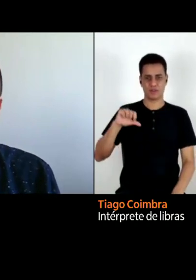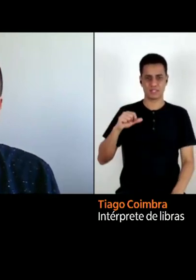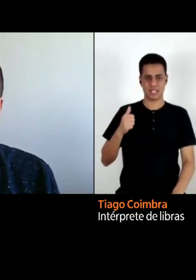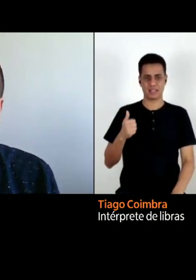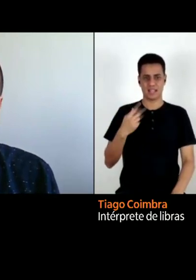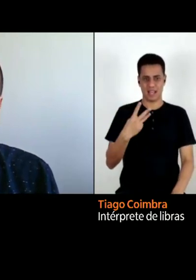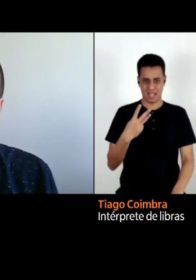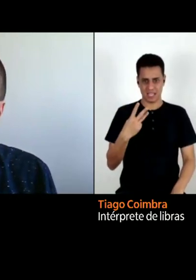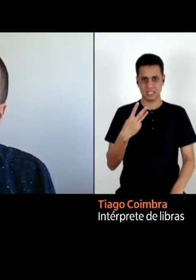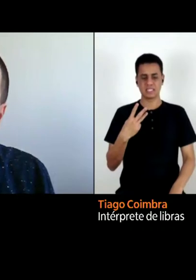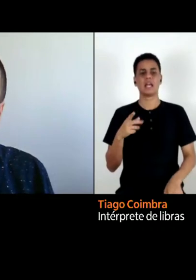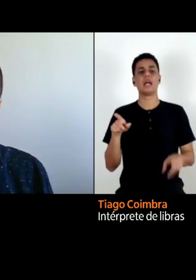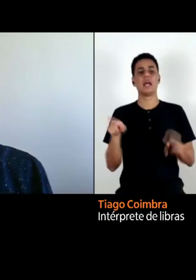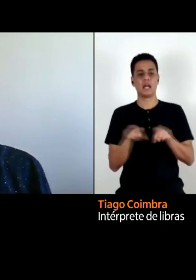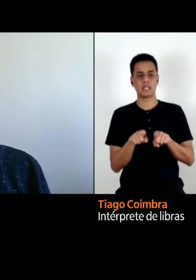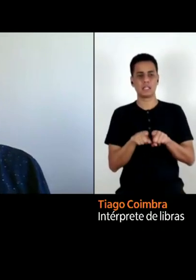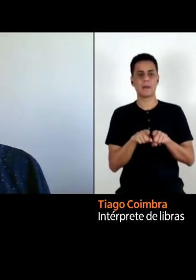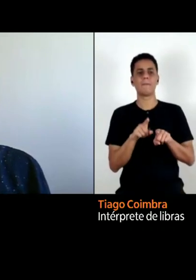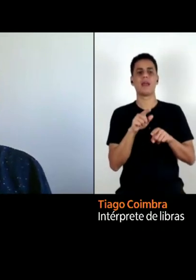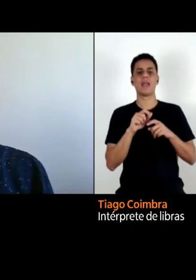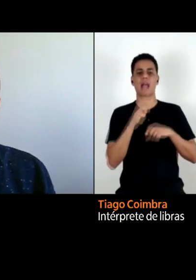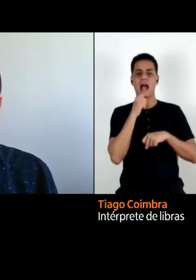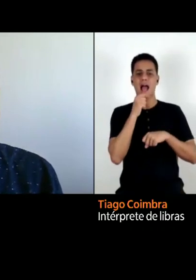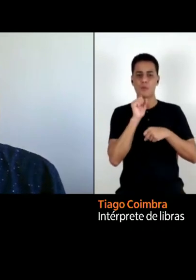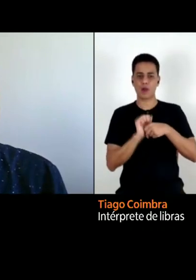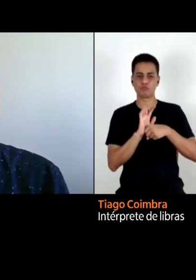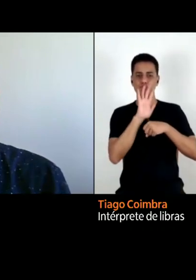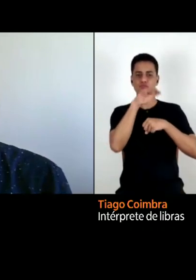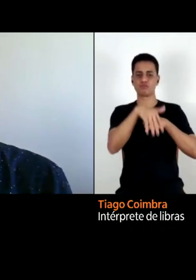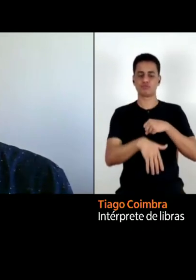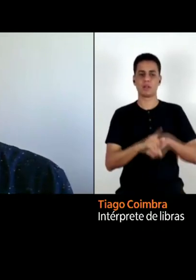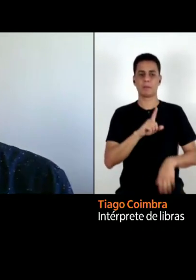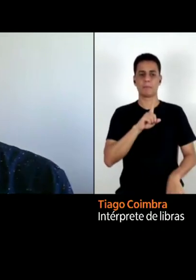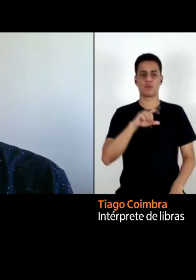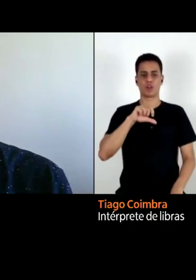de 1917. Esses são